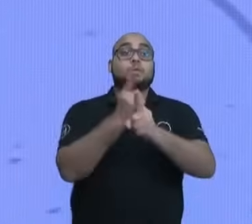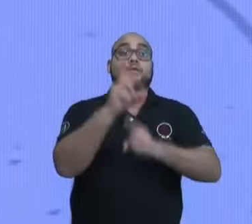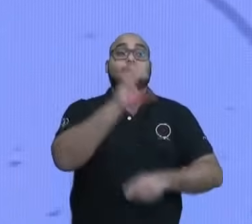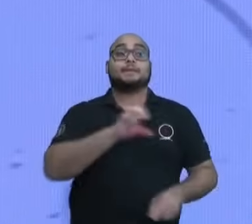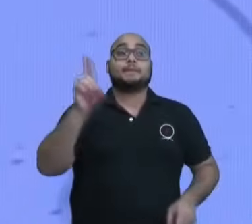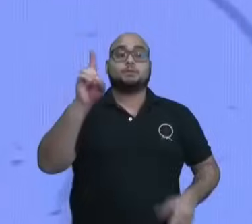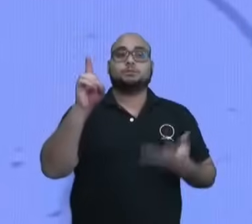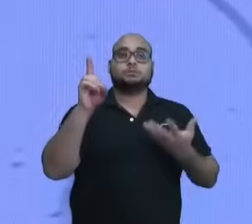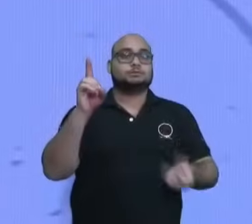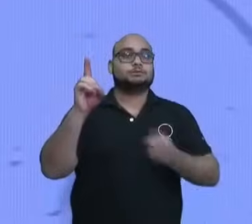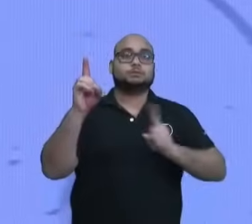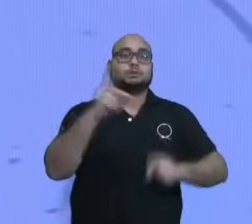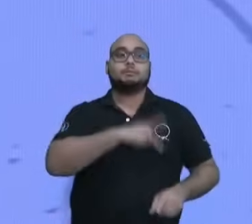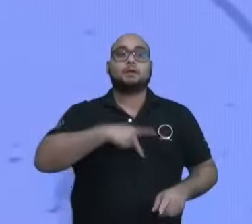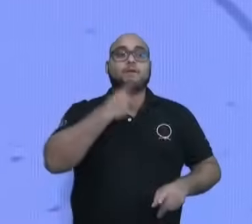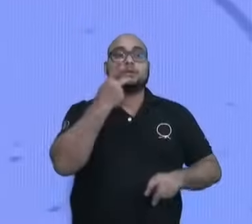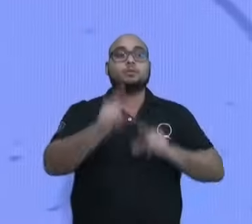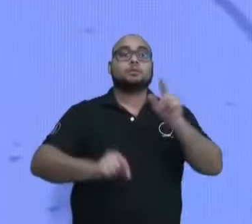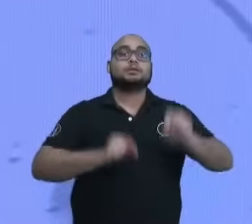primeira